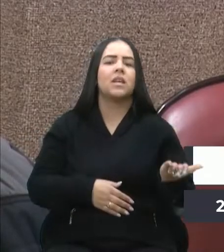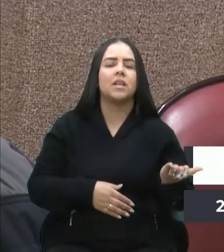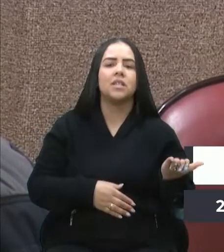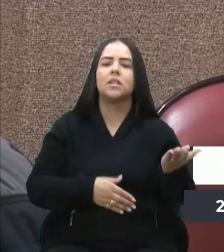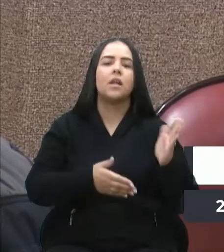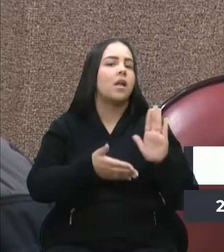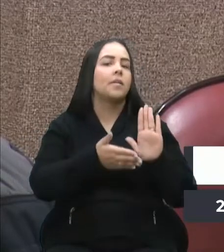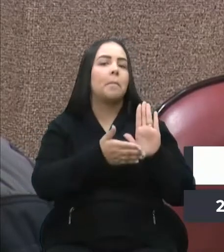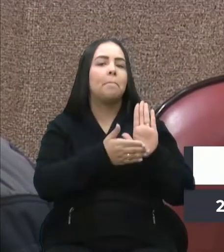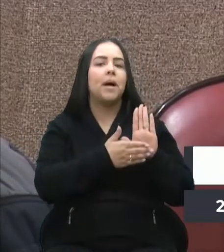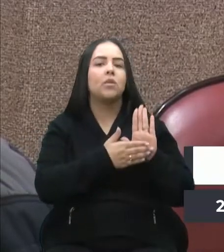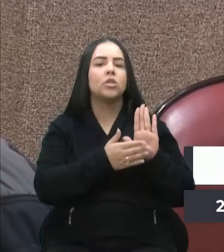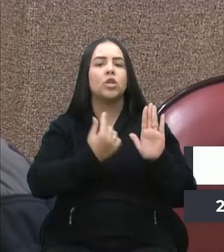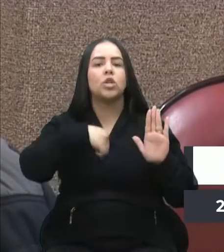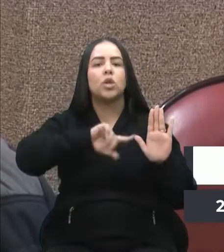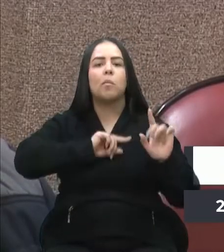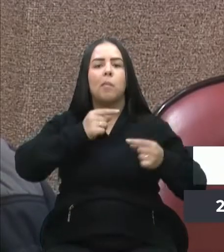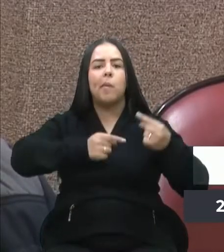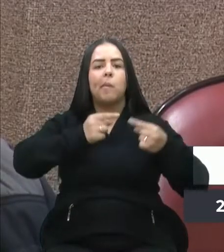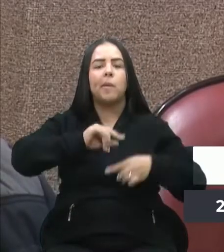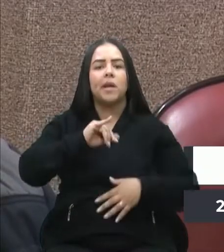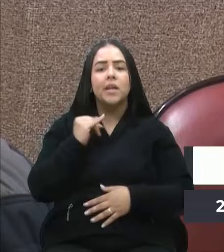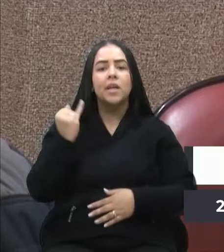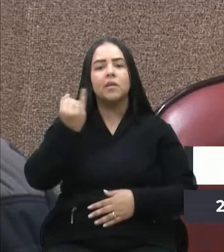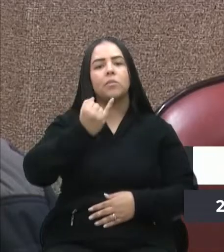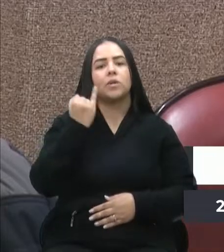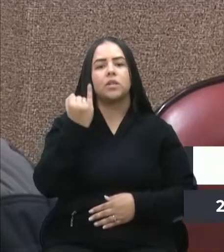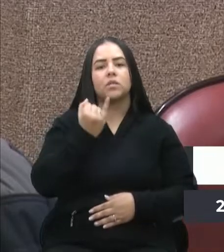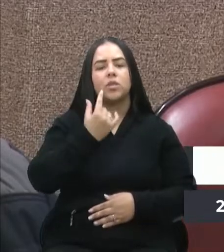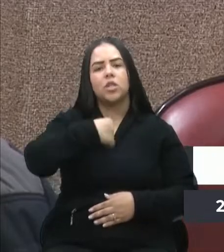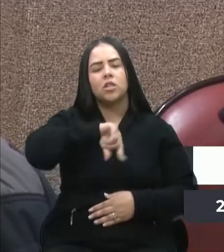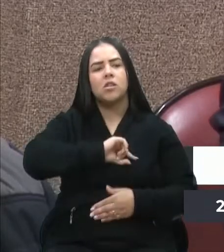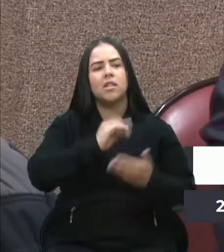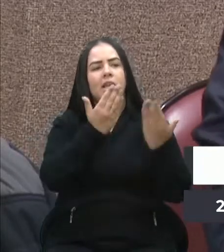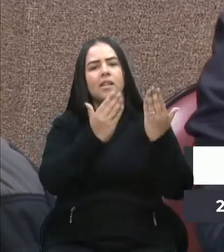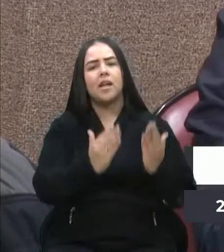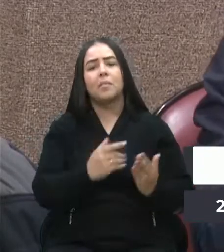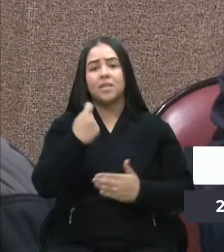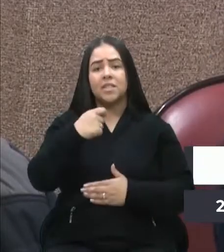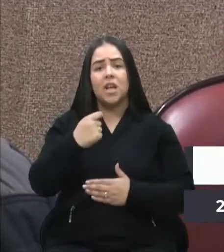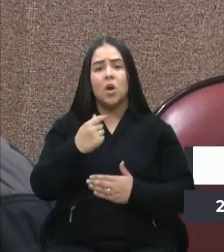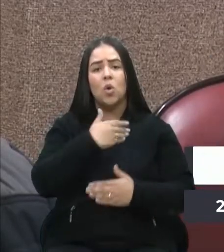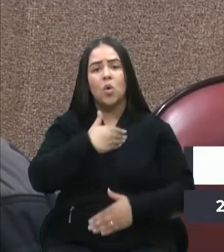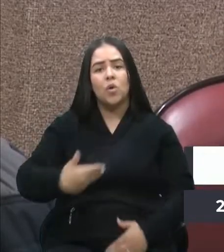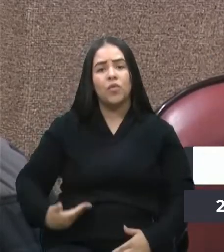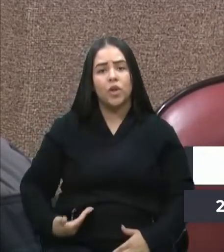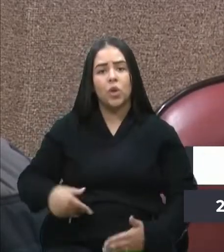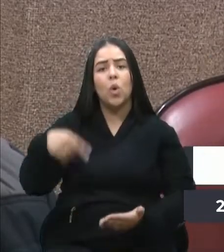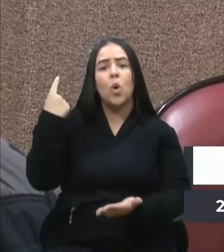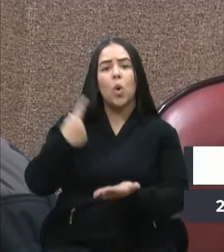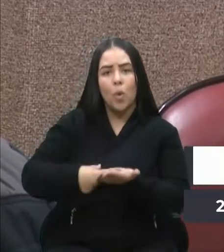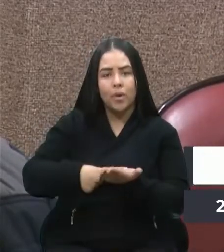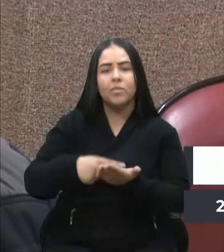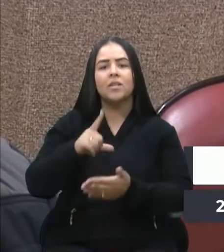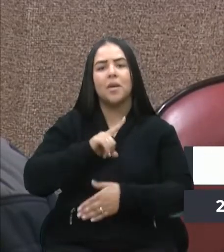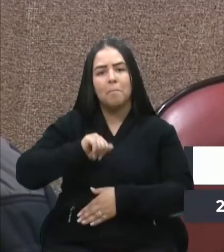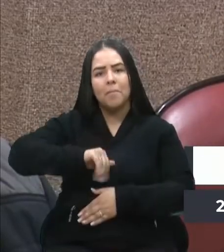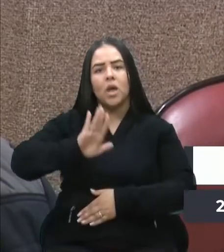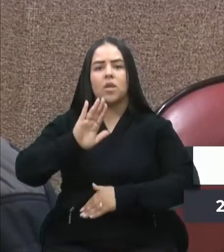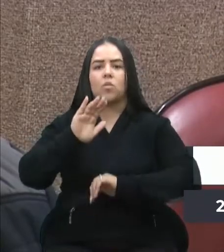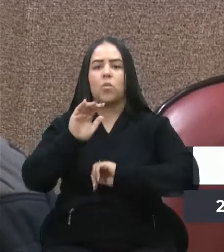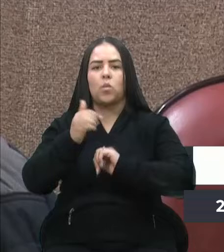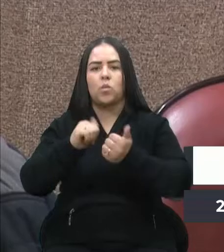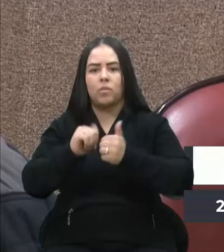pauta em debate foi importante para analisar que é preciso que o governo se comprometa a fazer essa qualificação, a aumentar essa